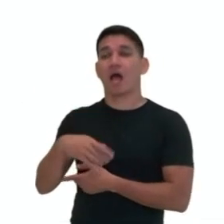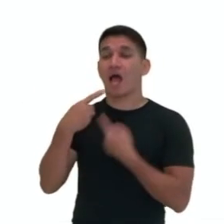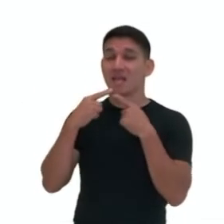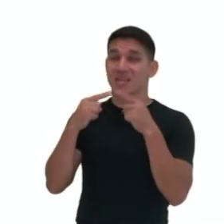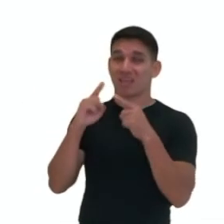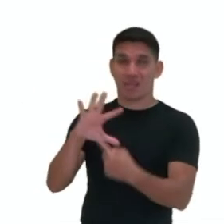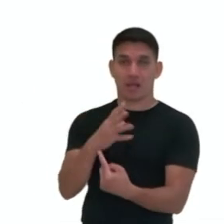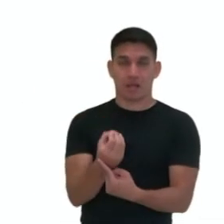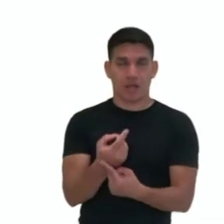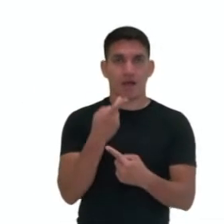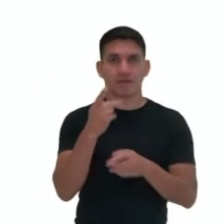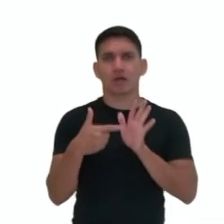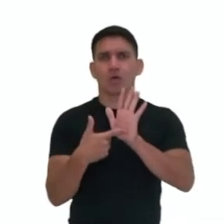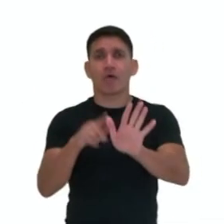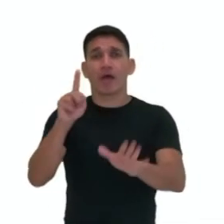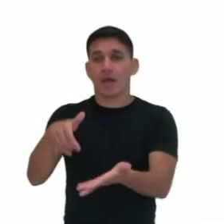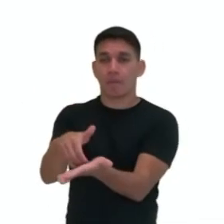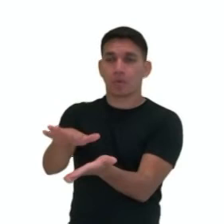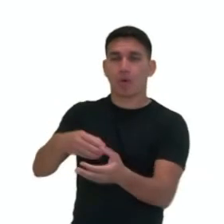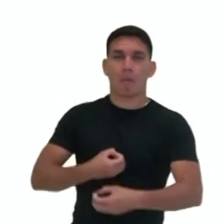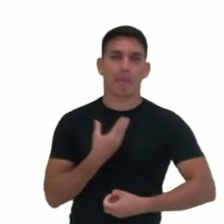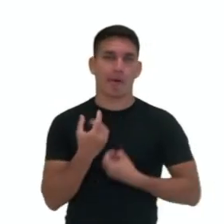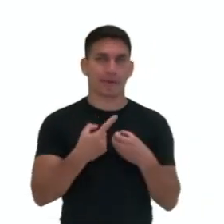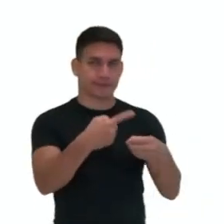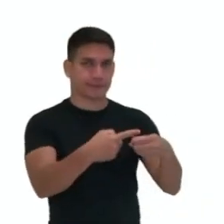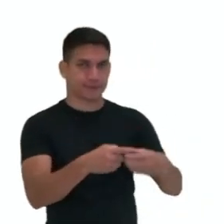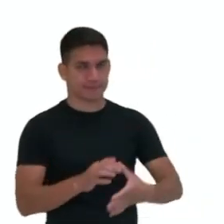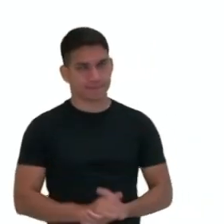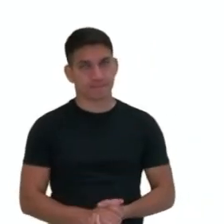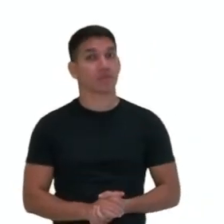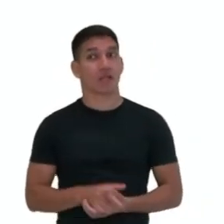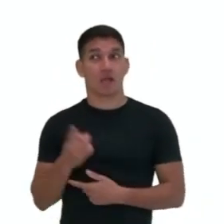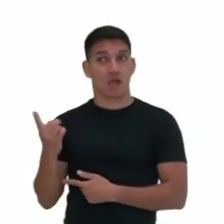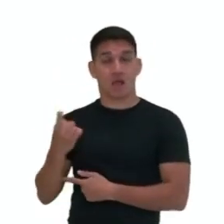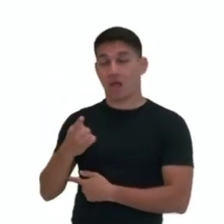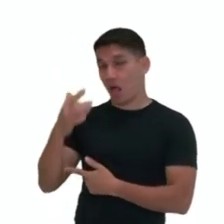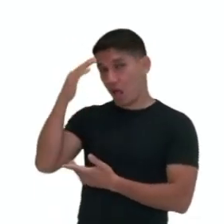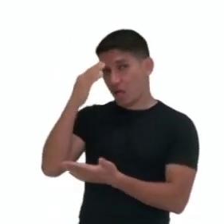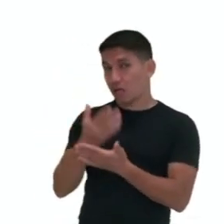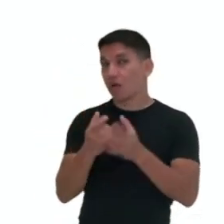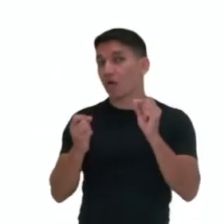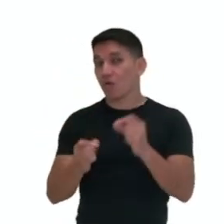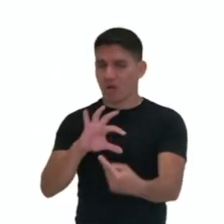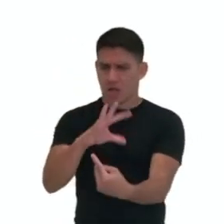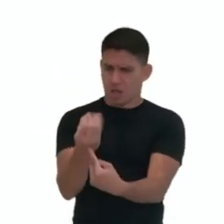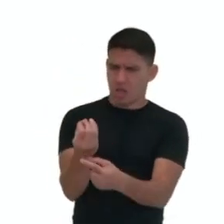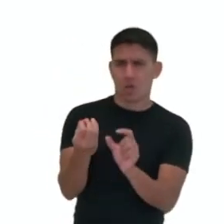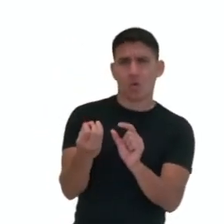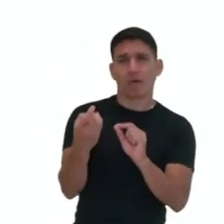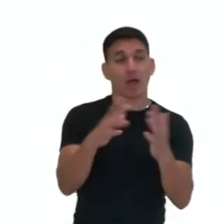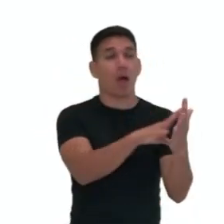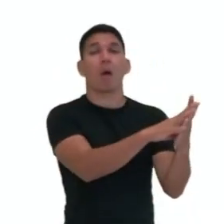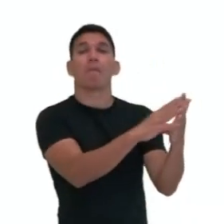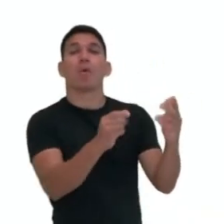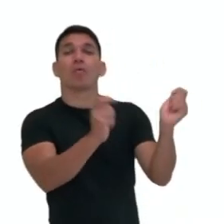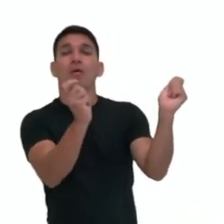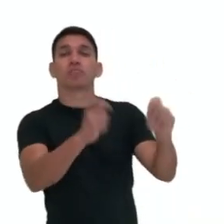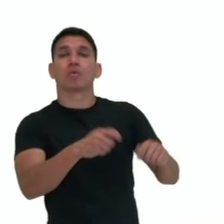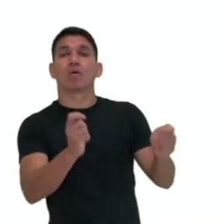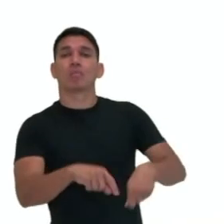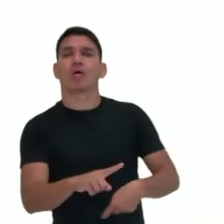conhecido como a expulsão dos poetas da cidade. Para ele, a arte seria uma imitação capaz